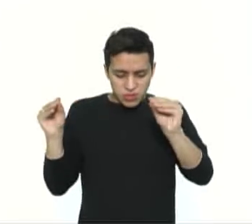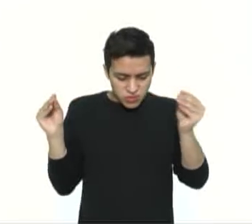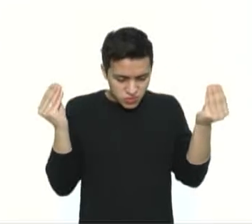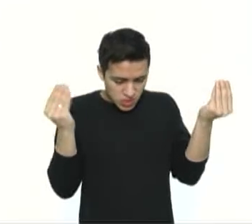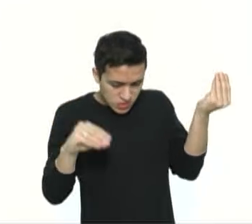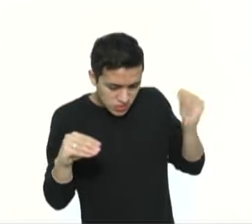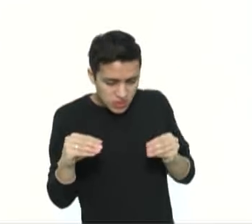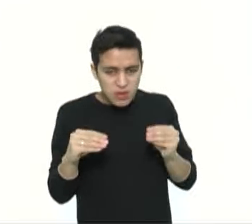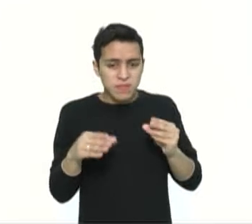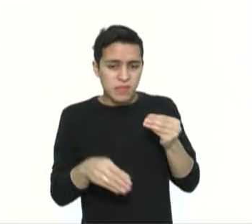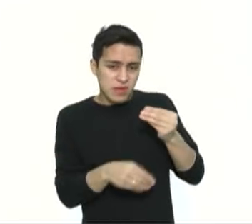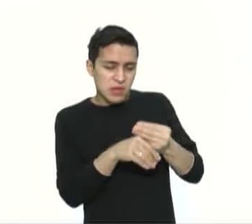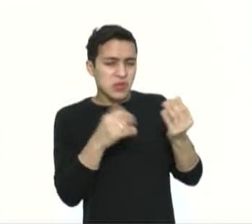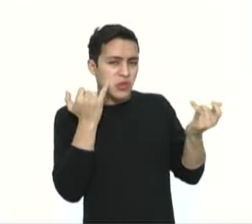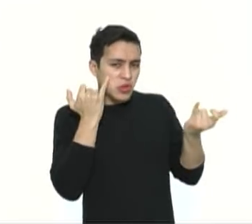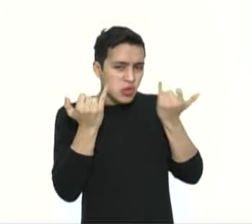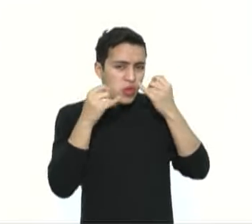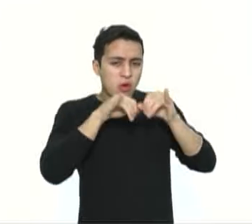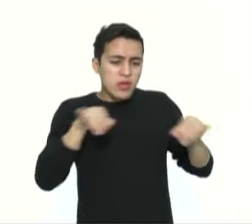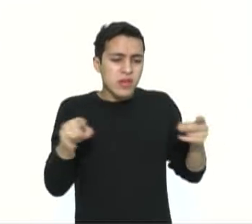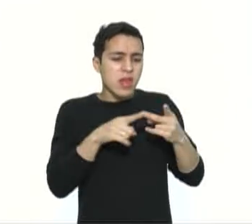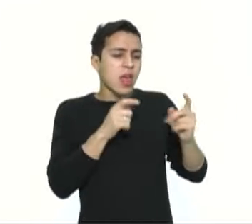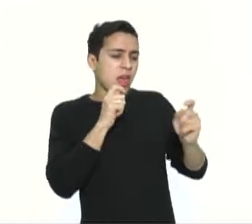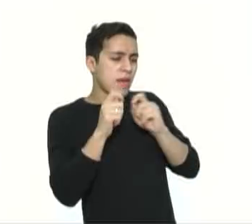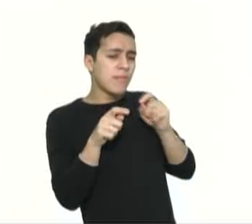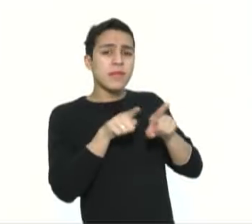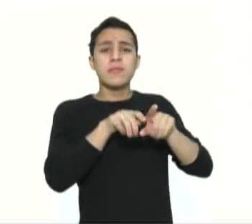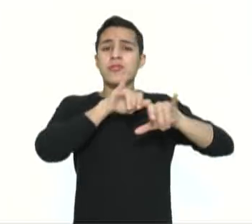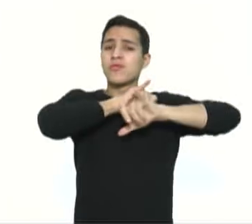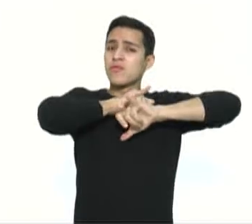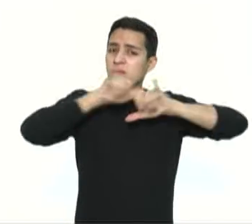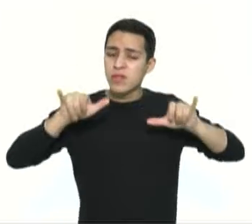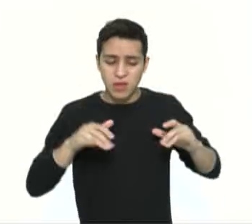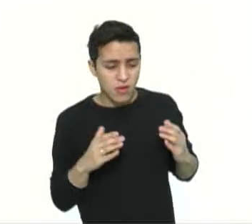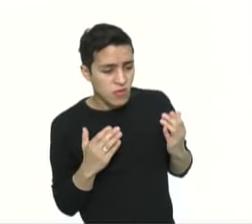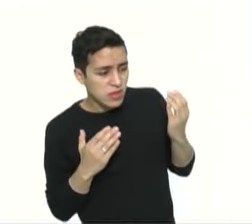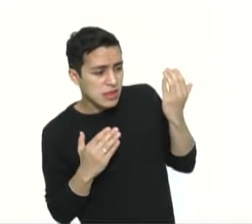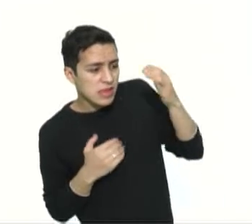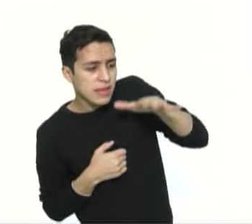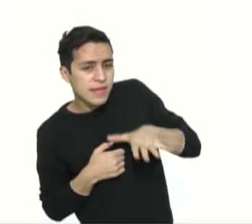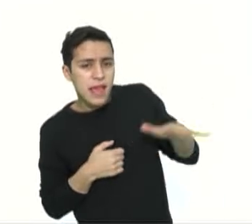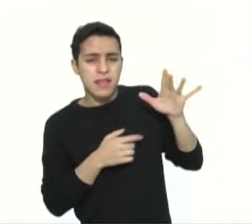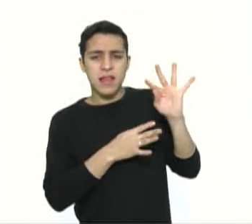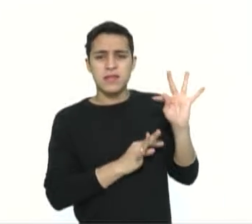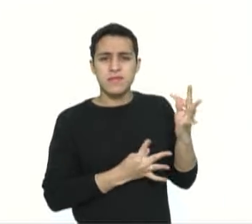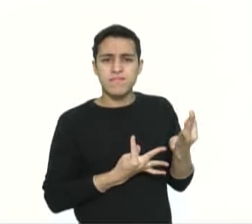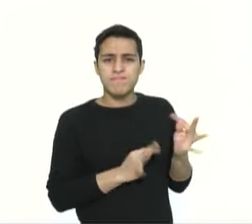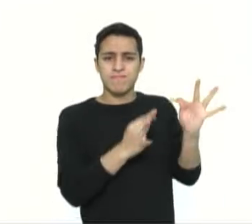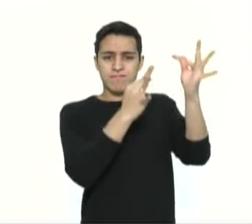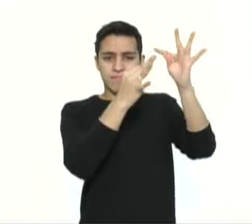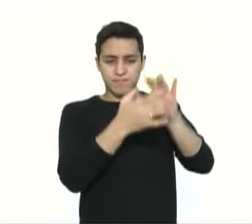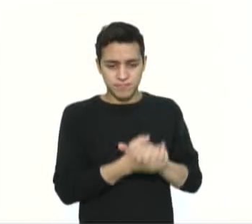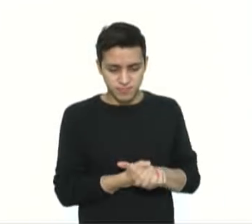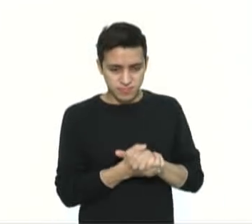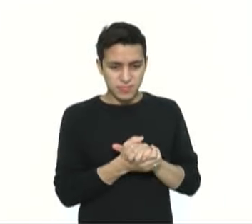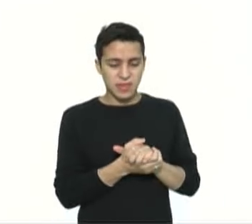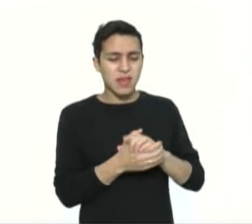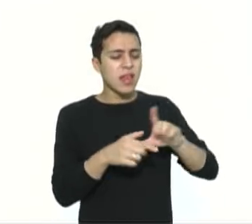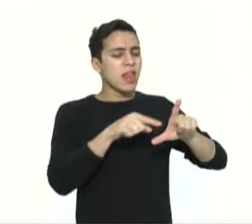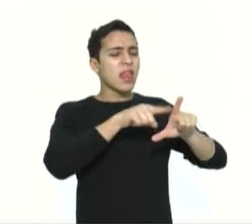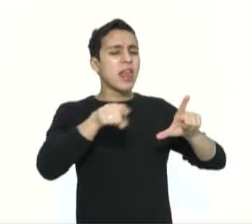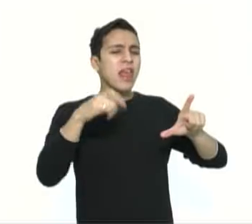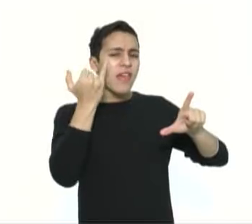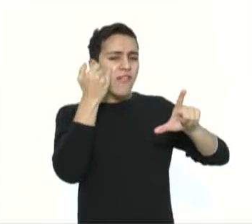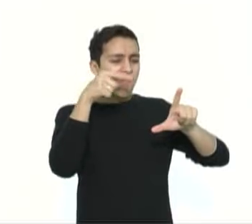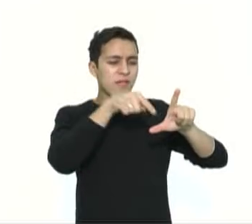elaborar notícias, reportagens e divulgação de ciência e tecnologia. O infográfico aí parece